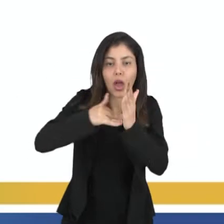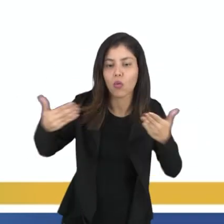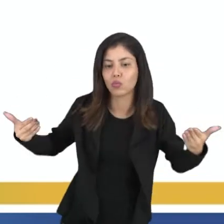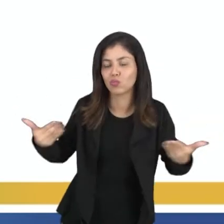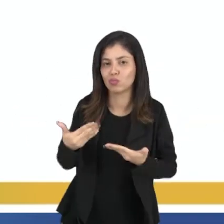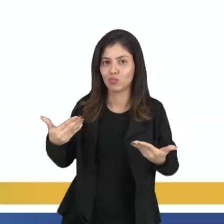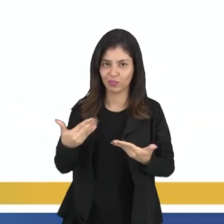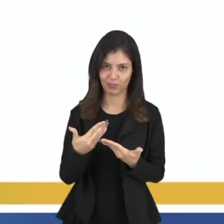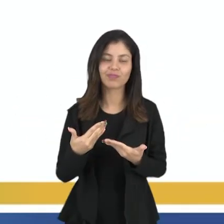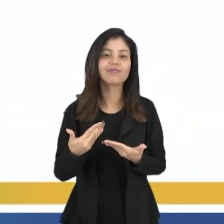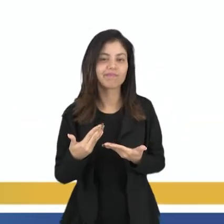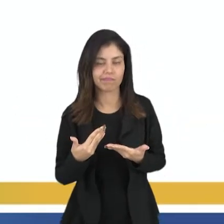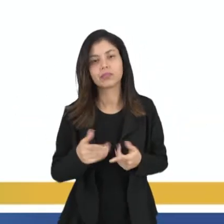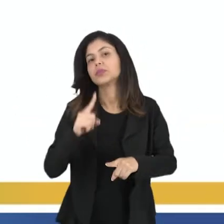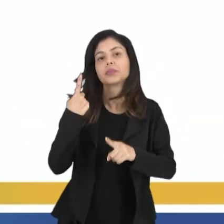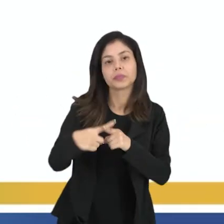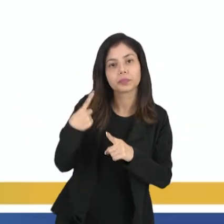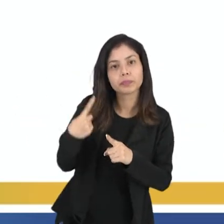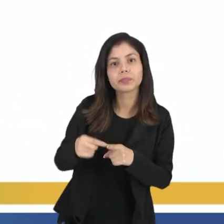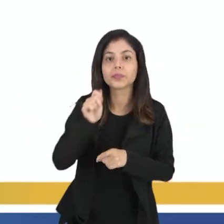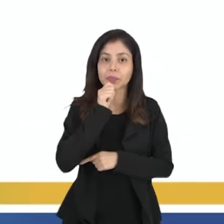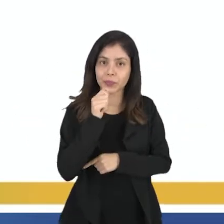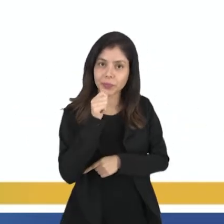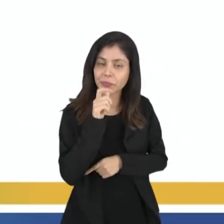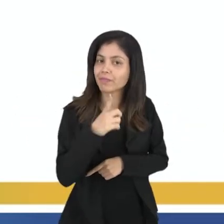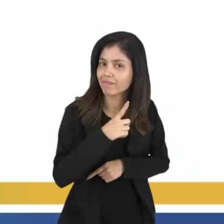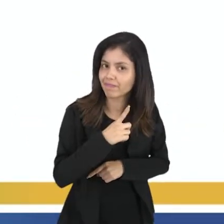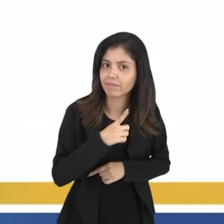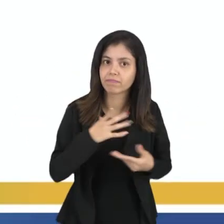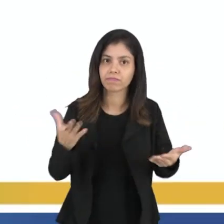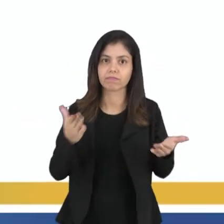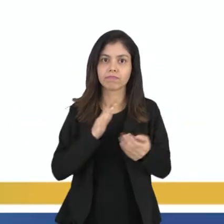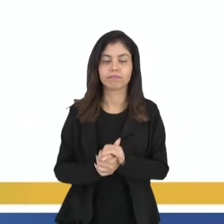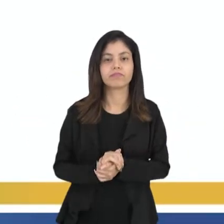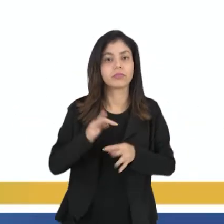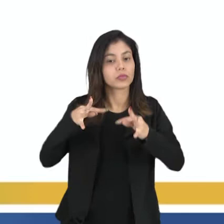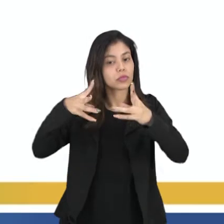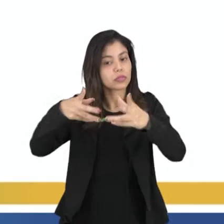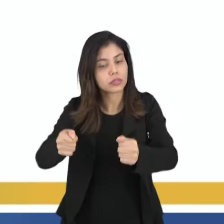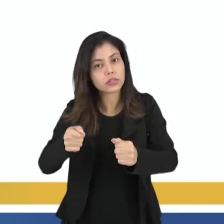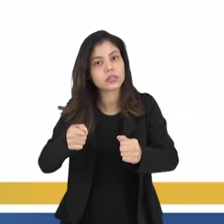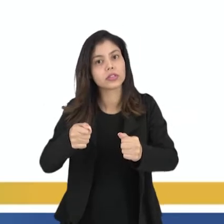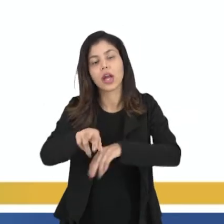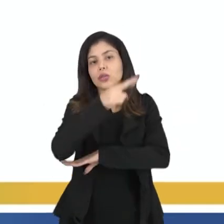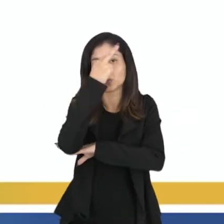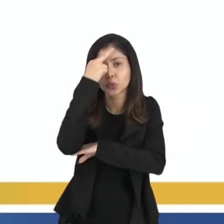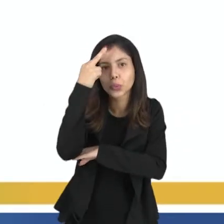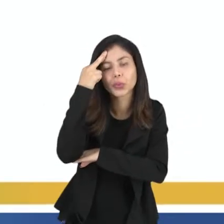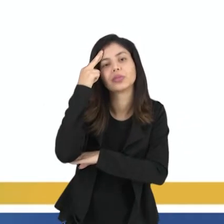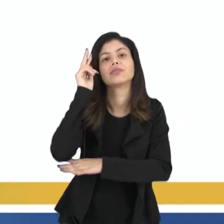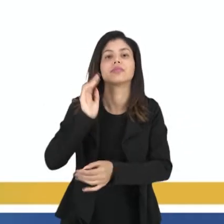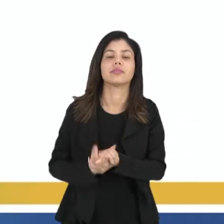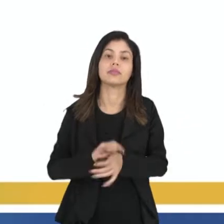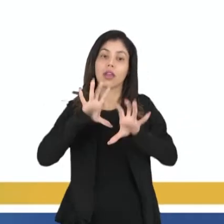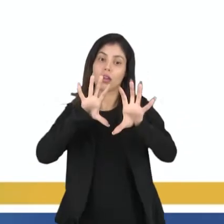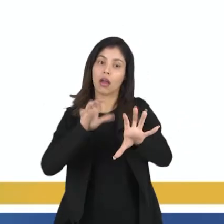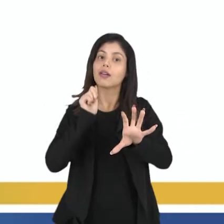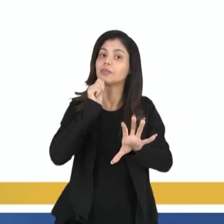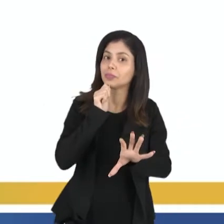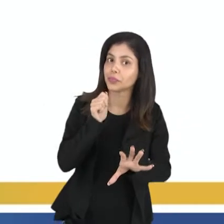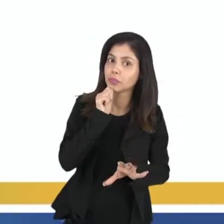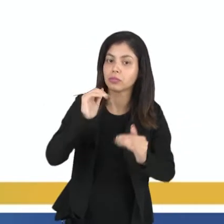os nossos dias atuais, porque ainda hoje, devido a toda essa historicidade, há